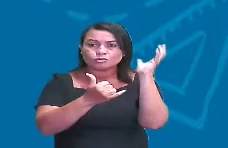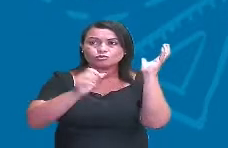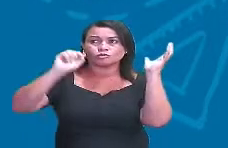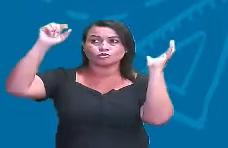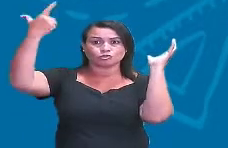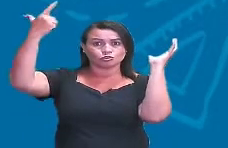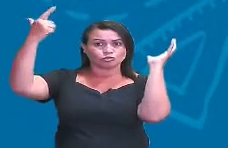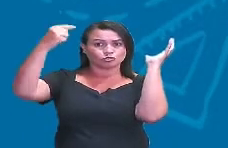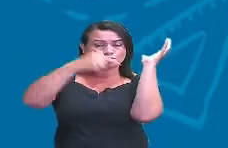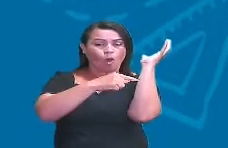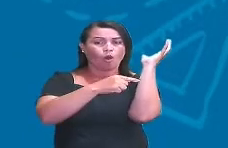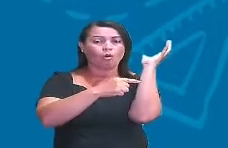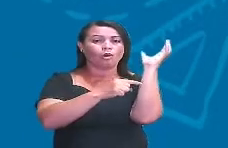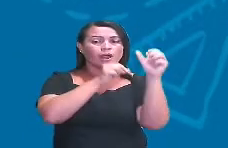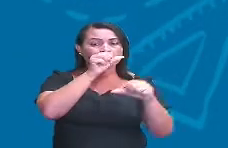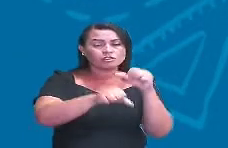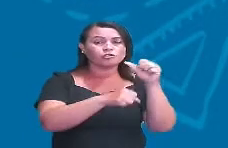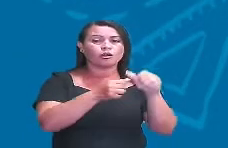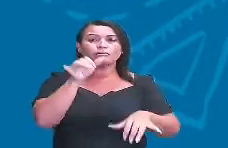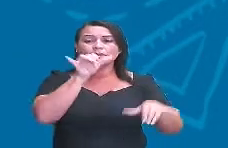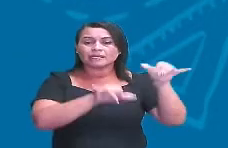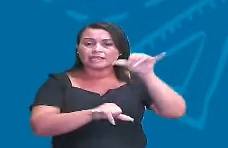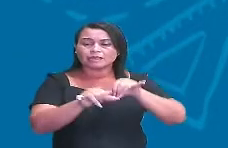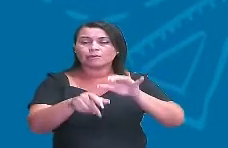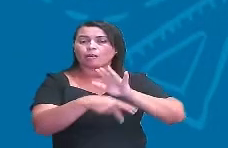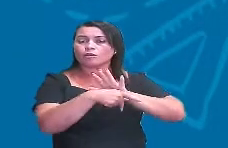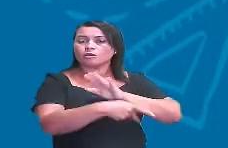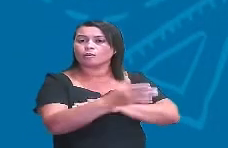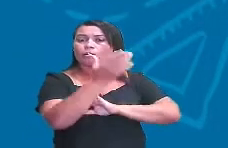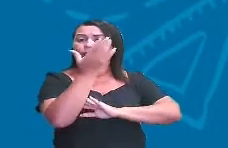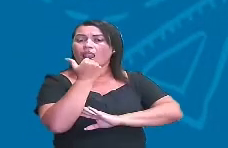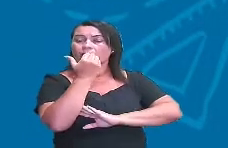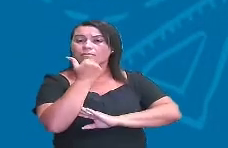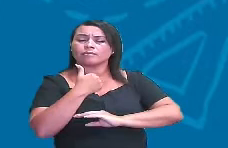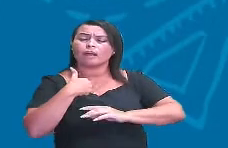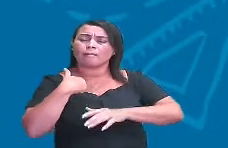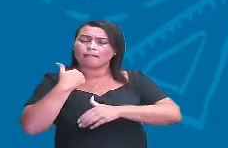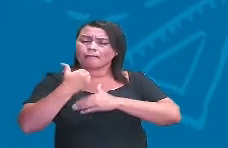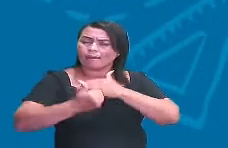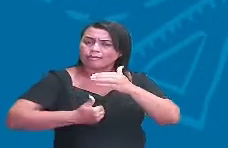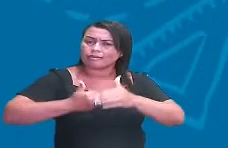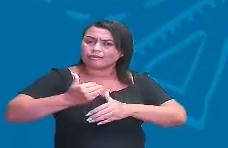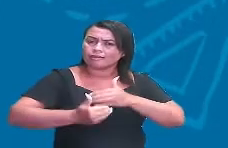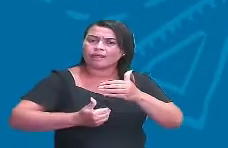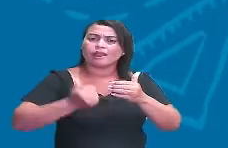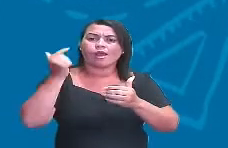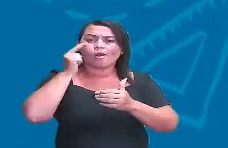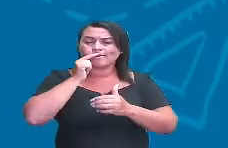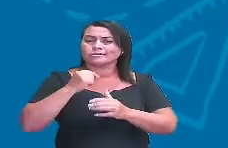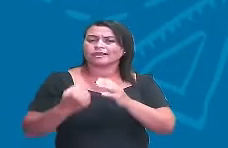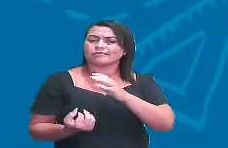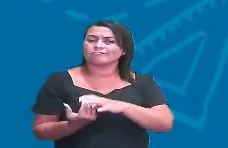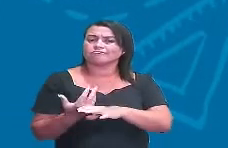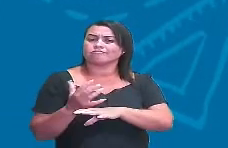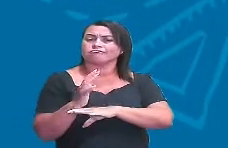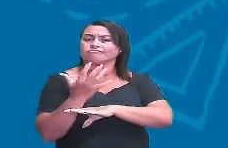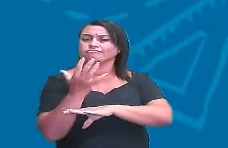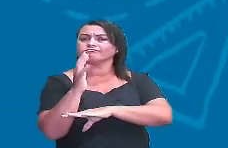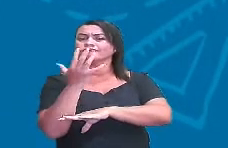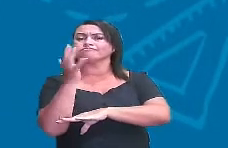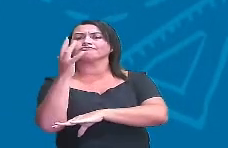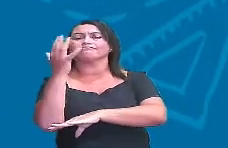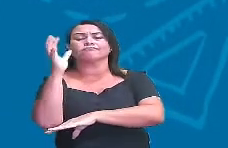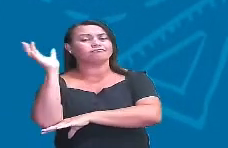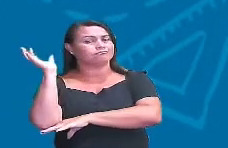química, produzindo o seu próprio alimento, tá certo? E a partir daí ela consegue se desenvolver. Por isso